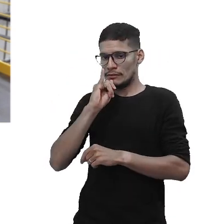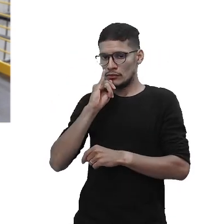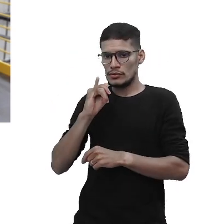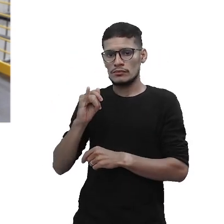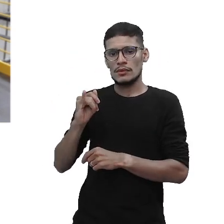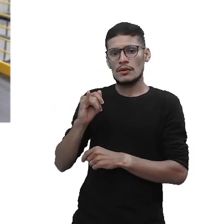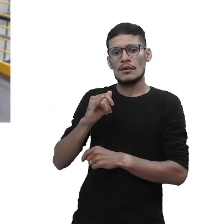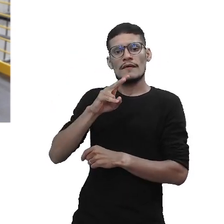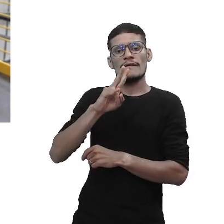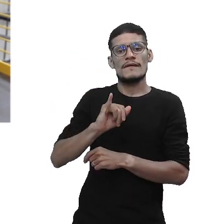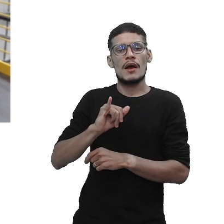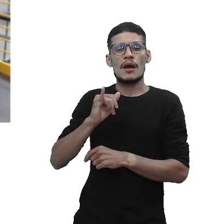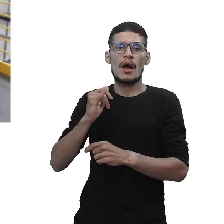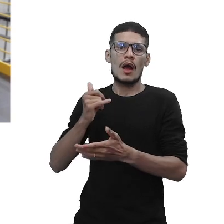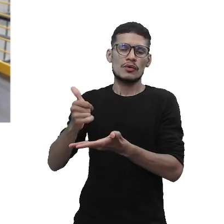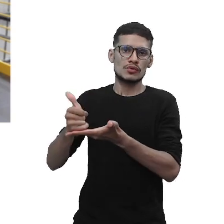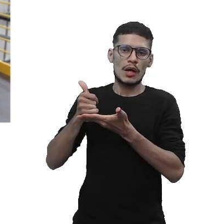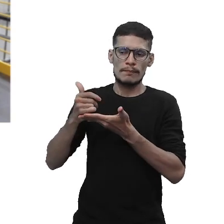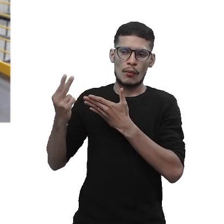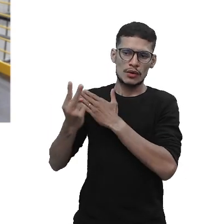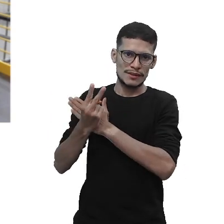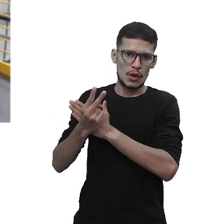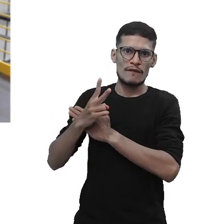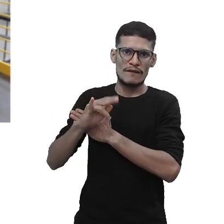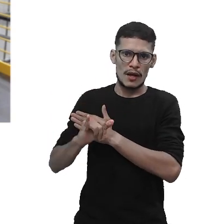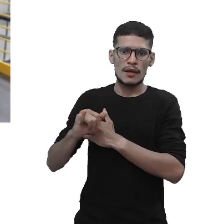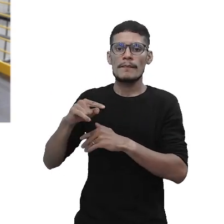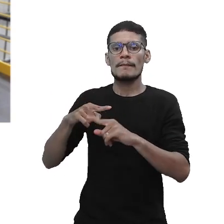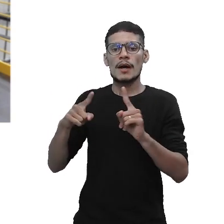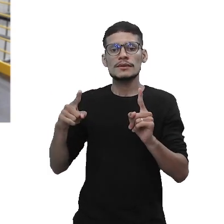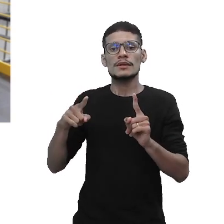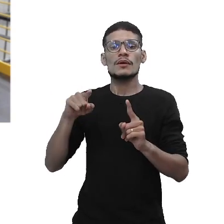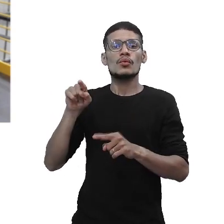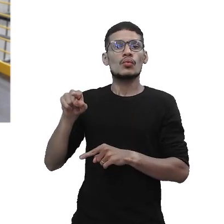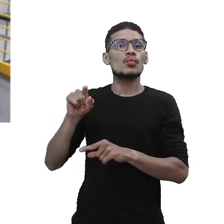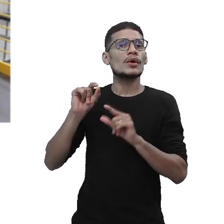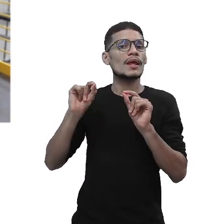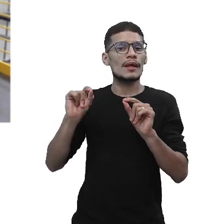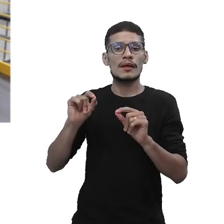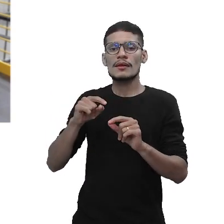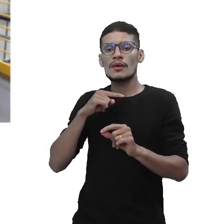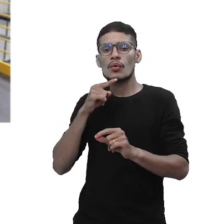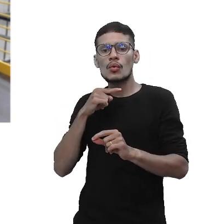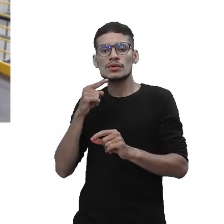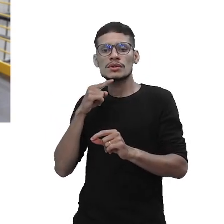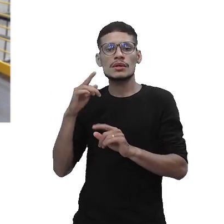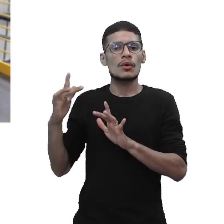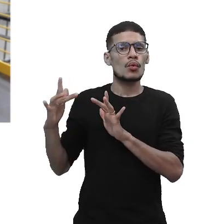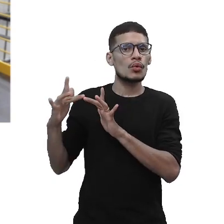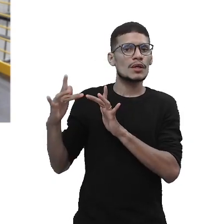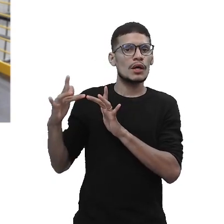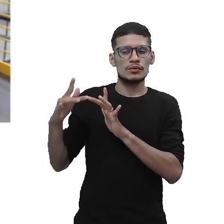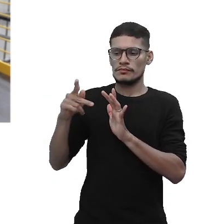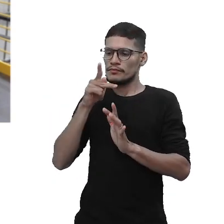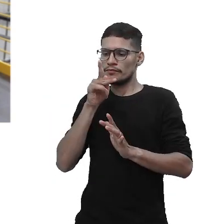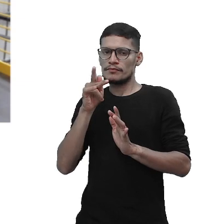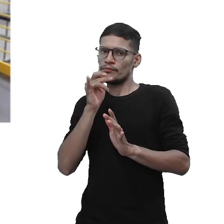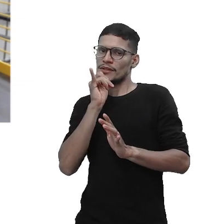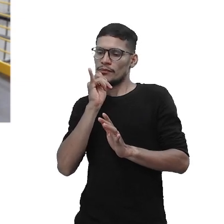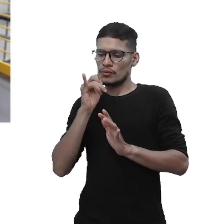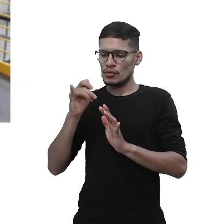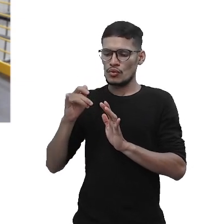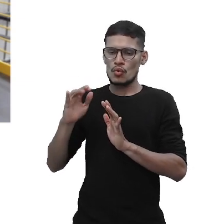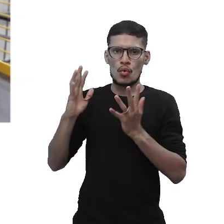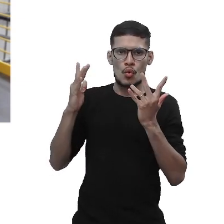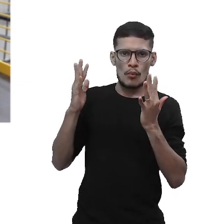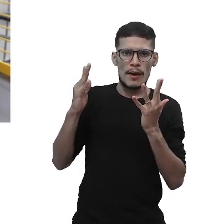que vai servir para a proteção do trabalhador, mas aí no caso dele, é para que ele não se aproxime com partes do corpo dele, dedos,